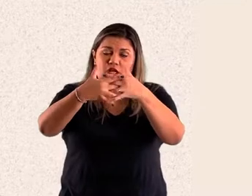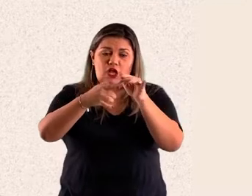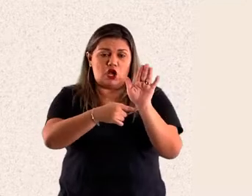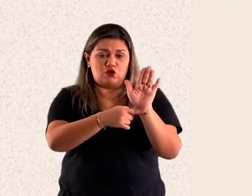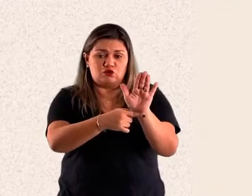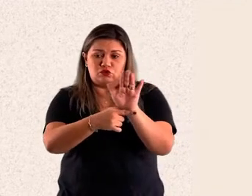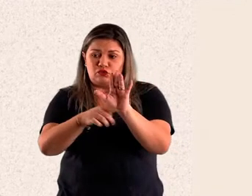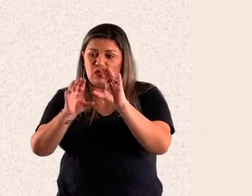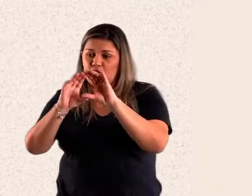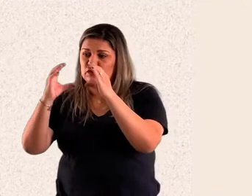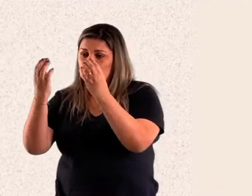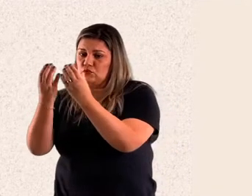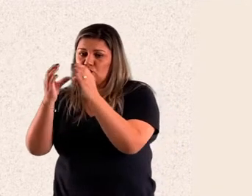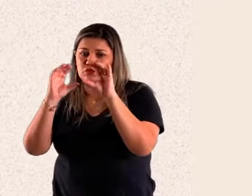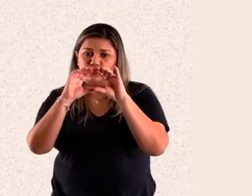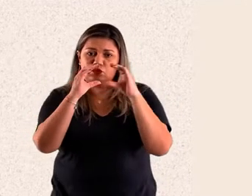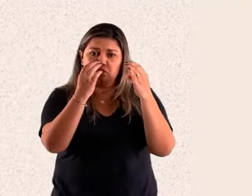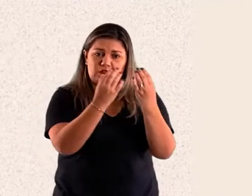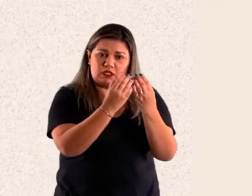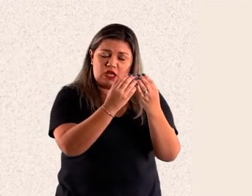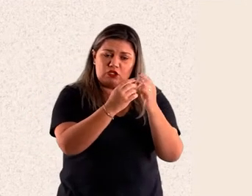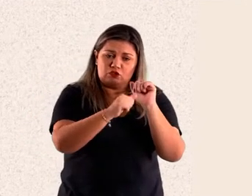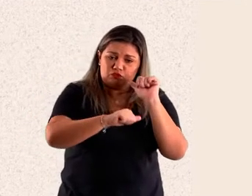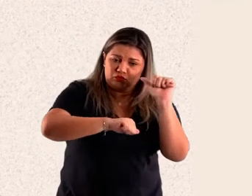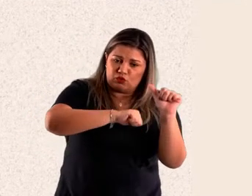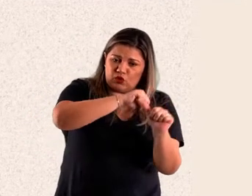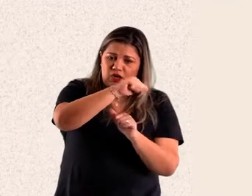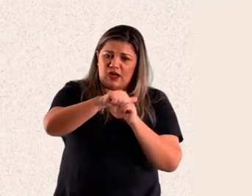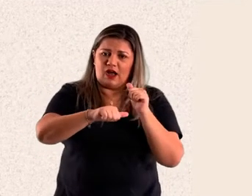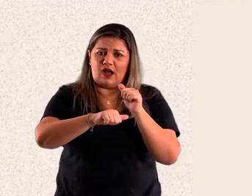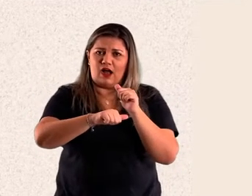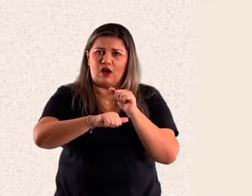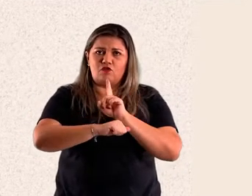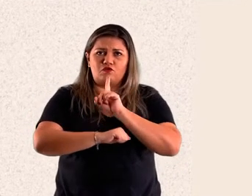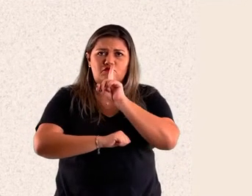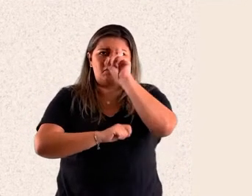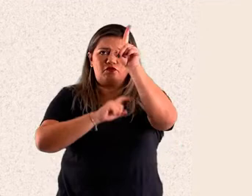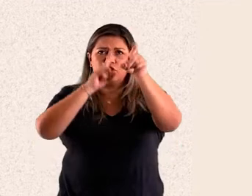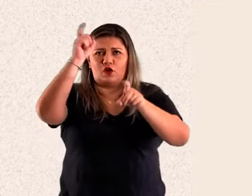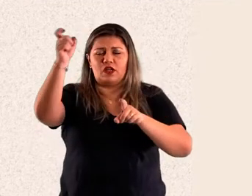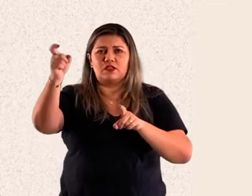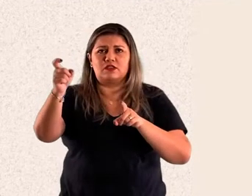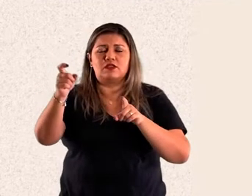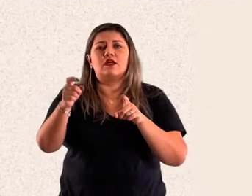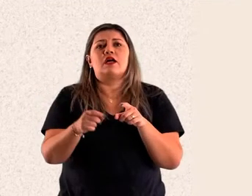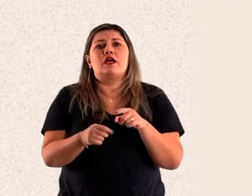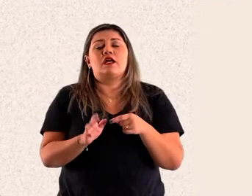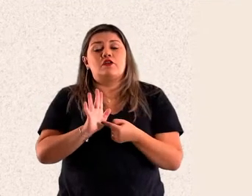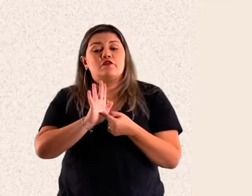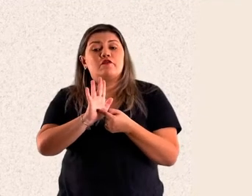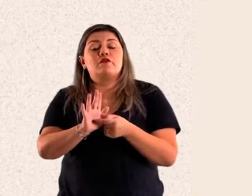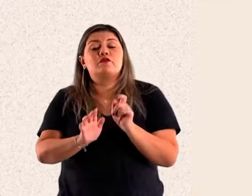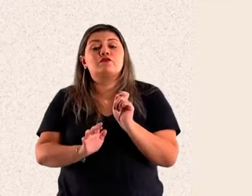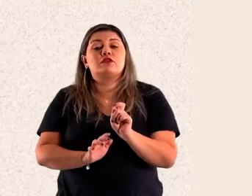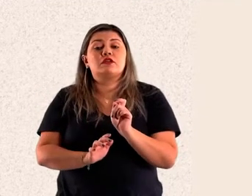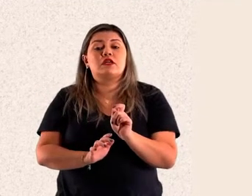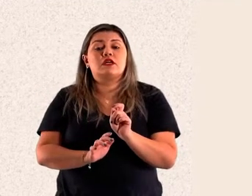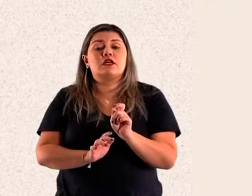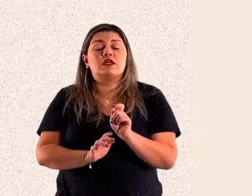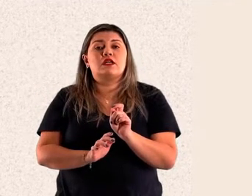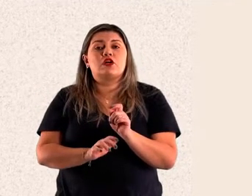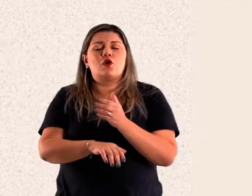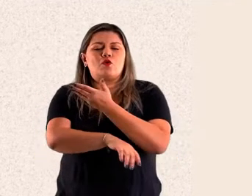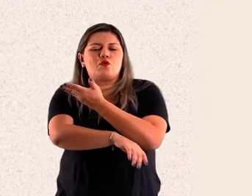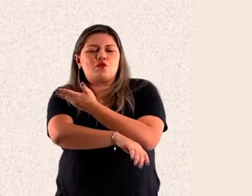a superar em padrões de violência padrões de subjetivos E ele fala o seguinte aquele